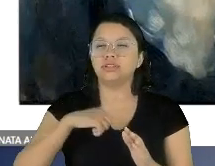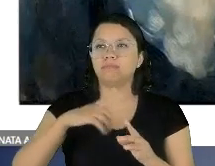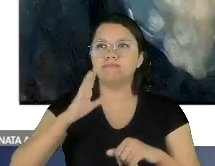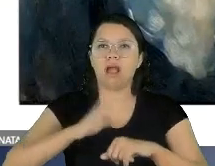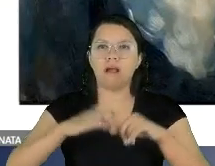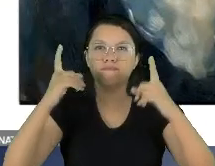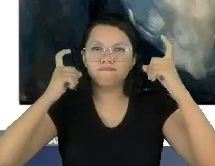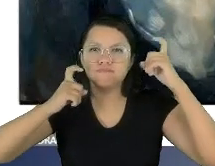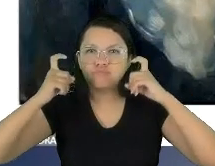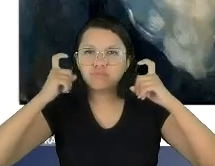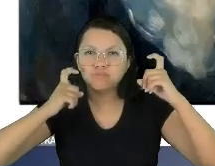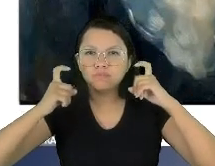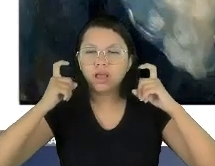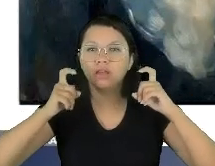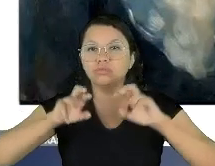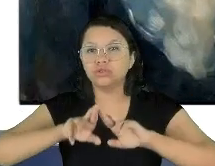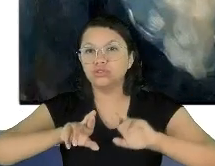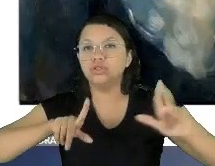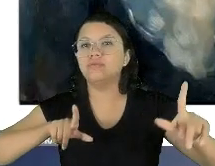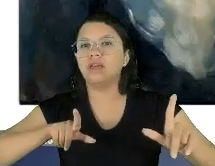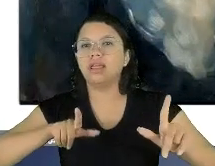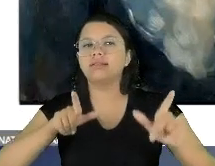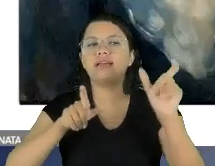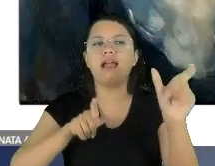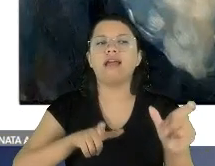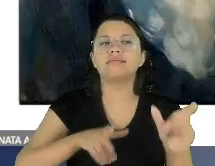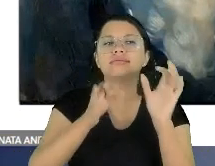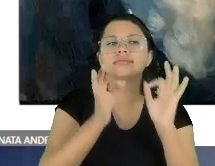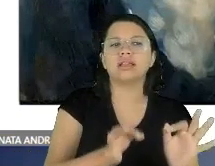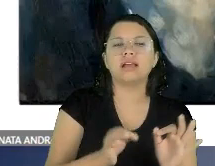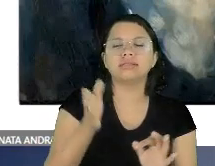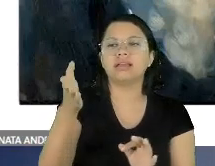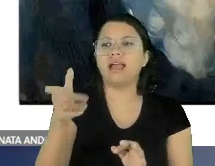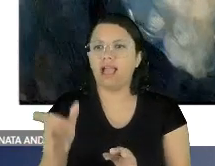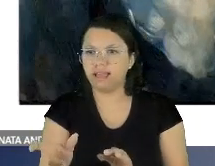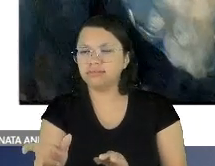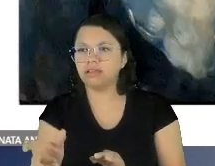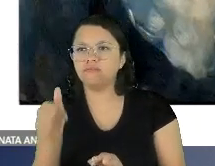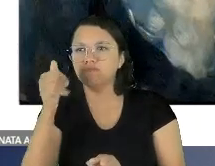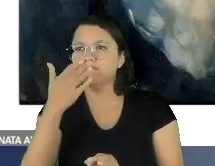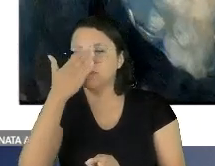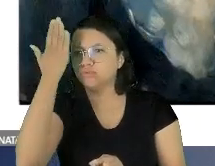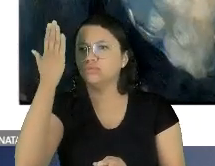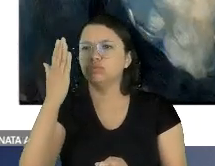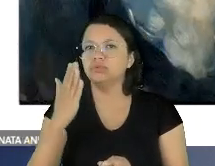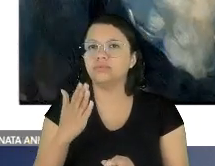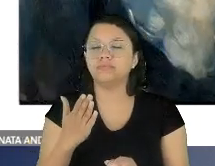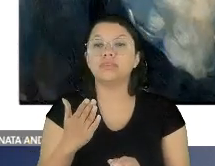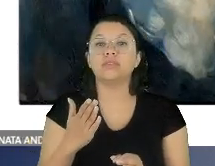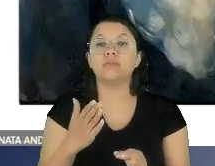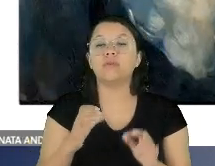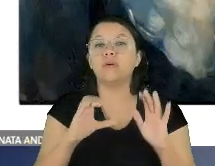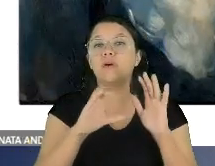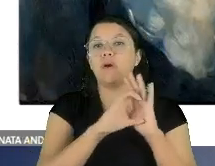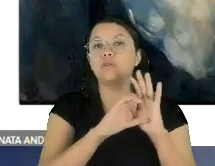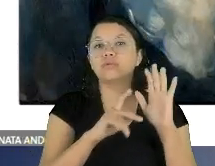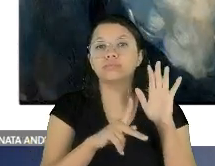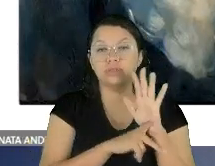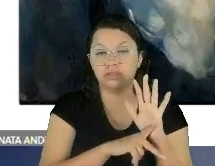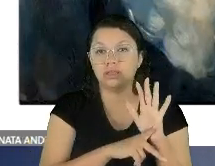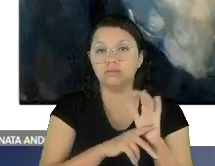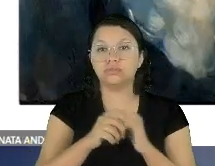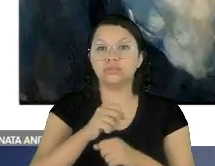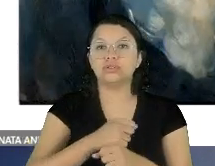com o defloramento ou com a diferenciação entre a mulher honesta e a prostituta. O Código Criminal do Império de